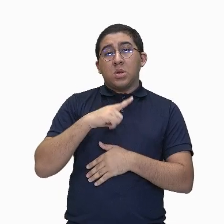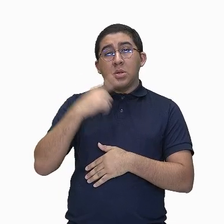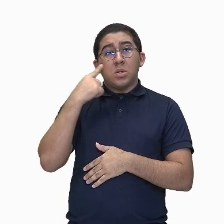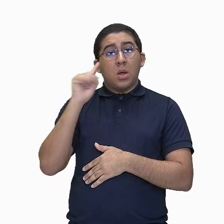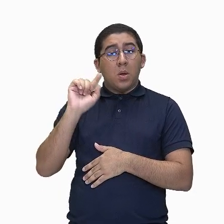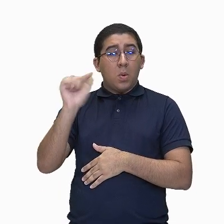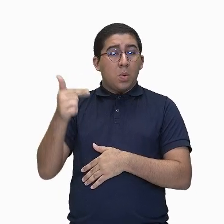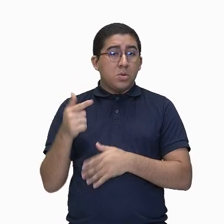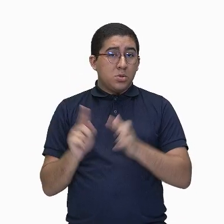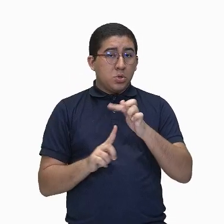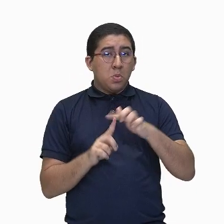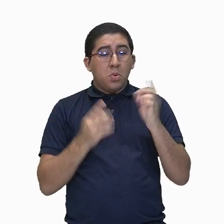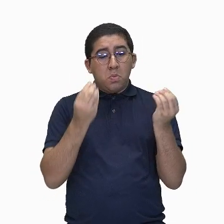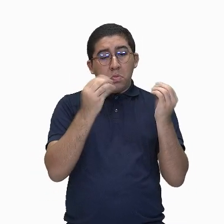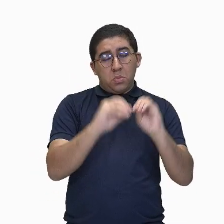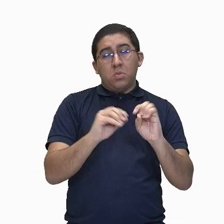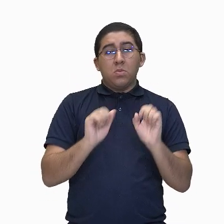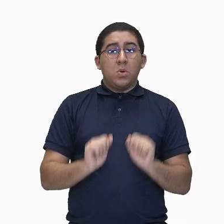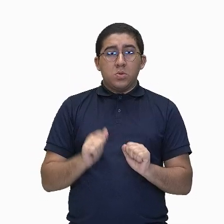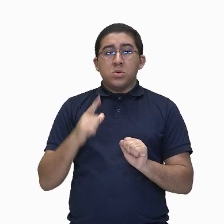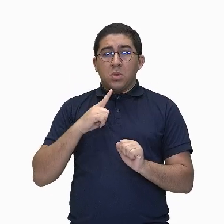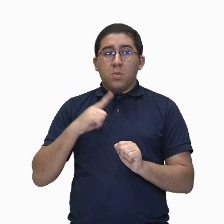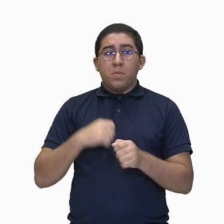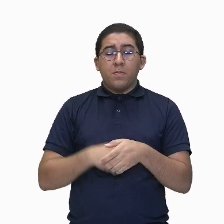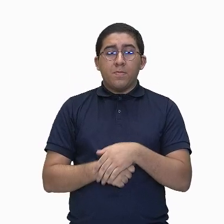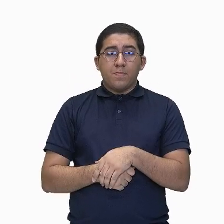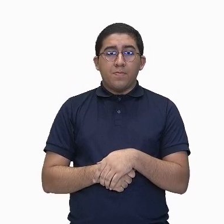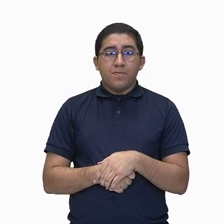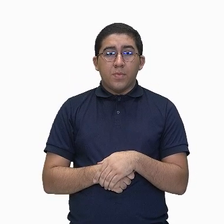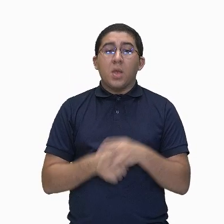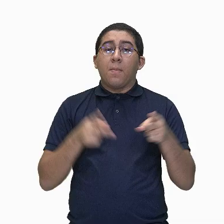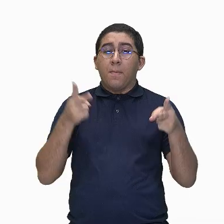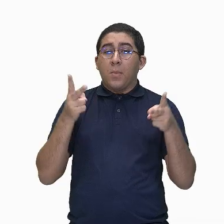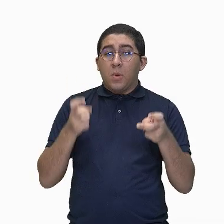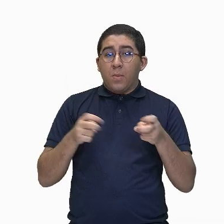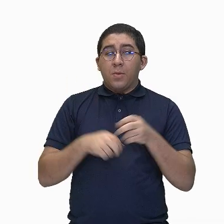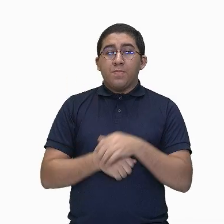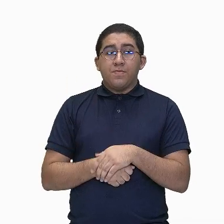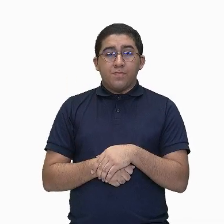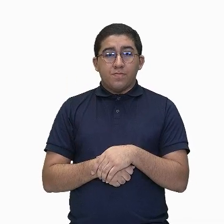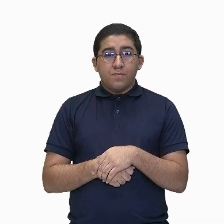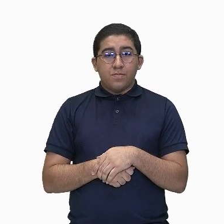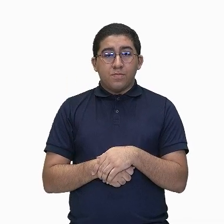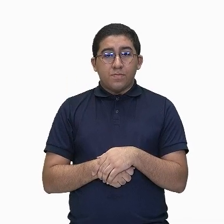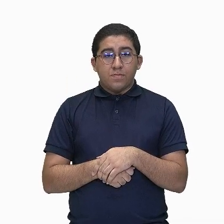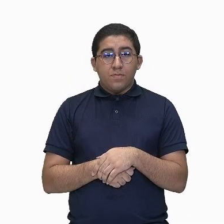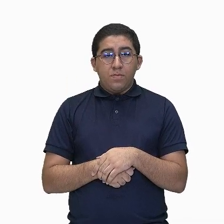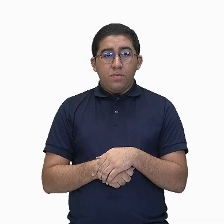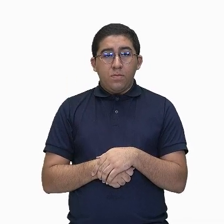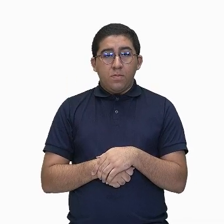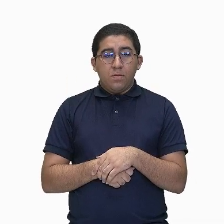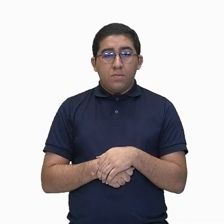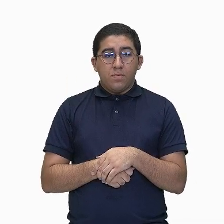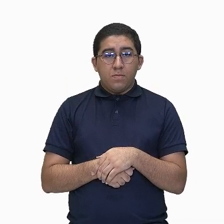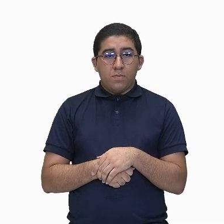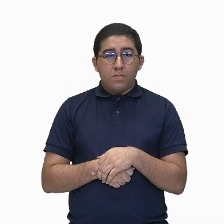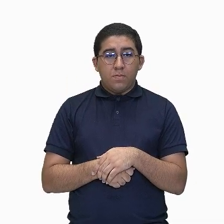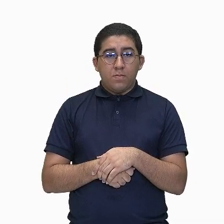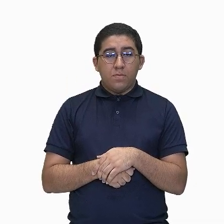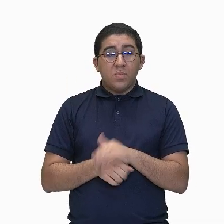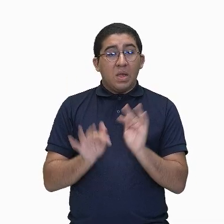outras conjunções que tenham esse sentido. Então, observe, ou você estuda, ou você vai para a